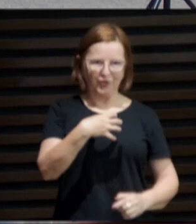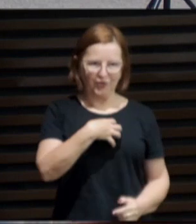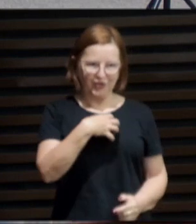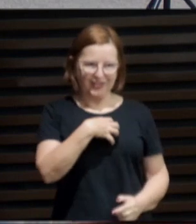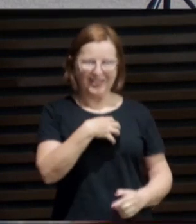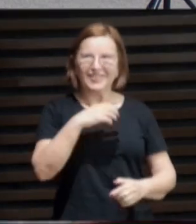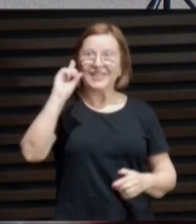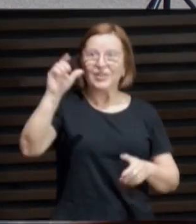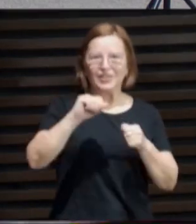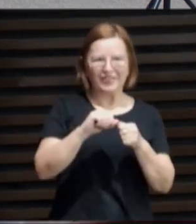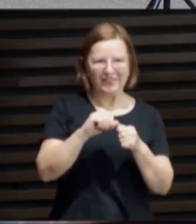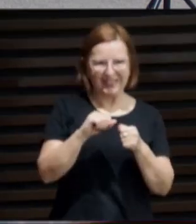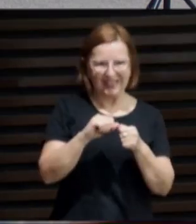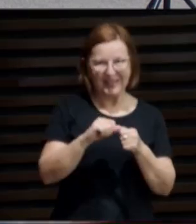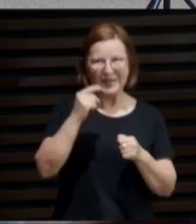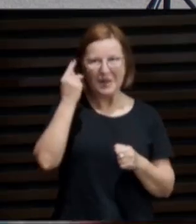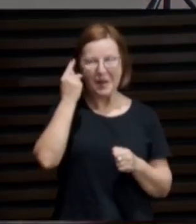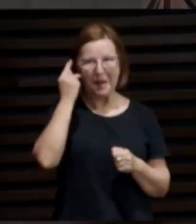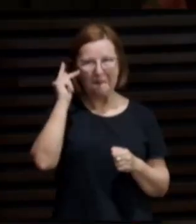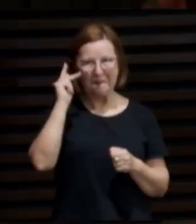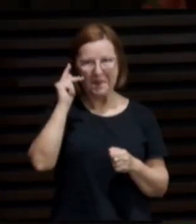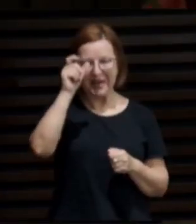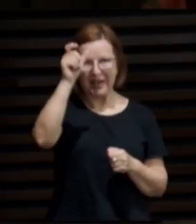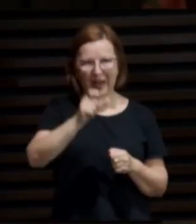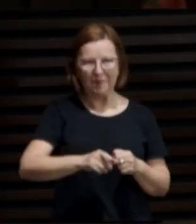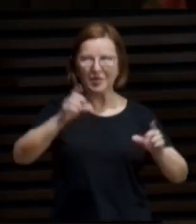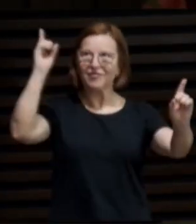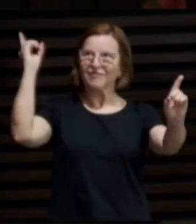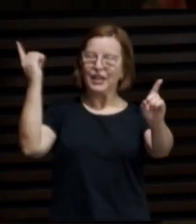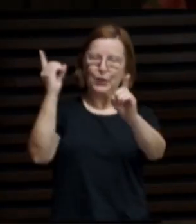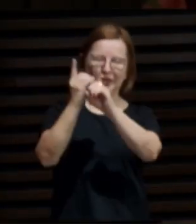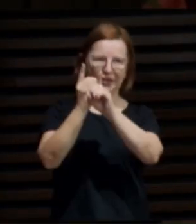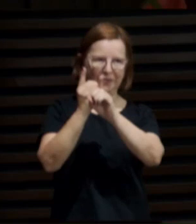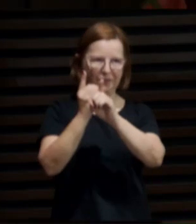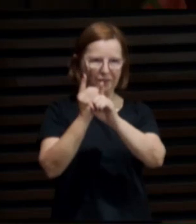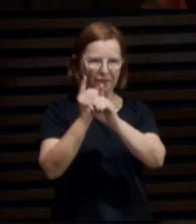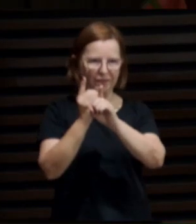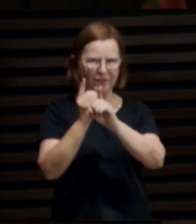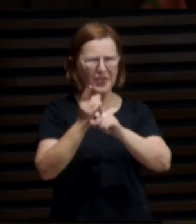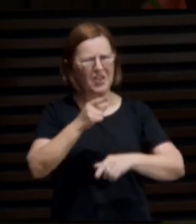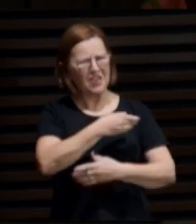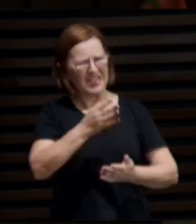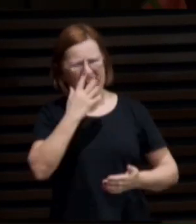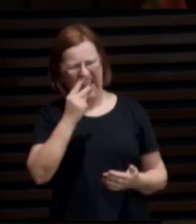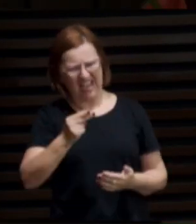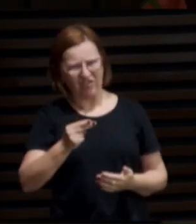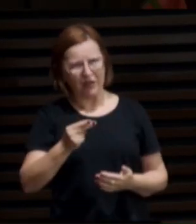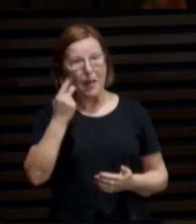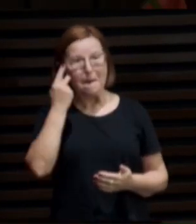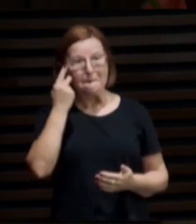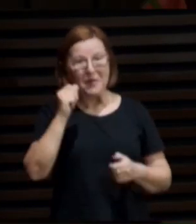que Deus fez para o homem se chegar a ele. Vocês acham que para fazer uma roupa de pele de animal,